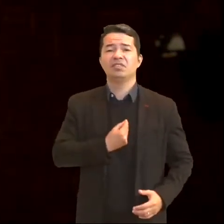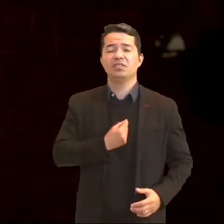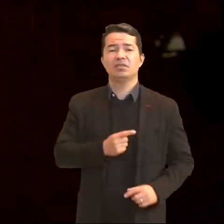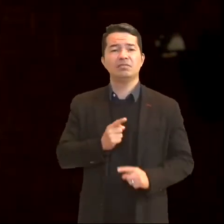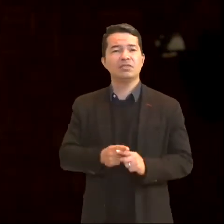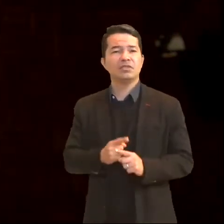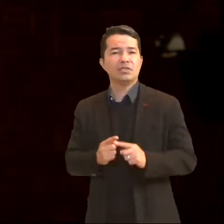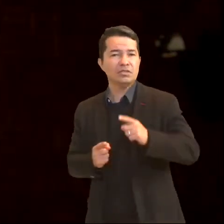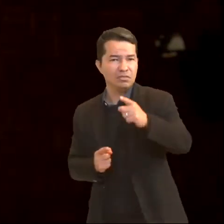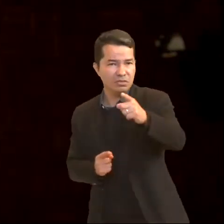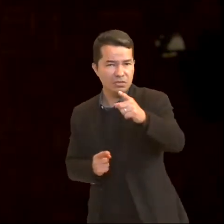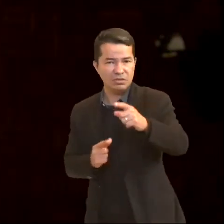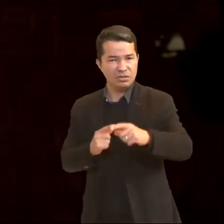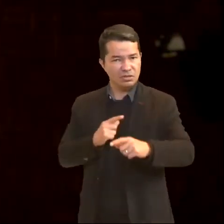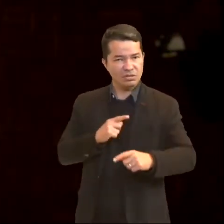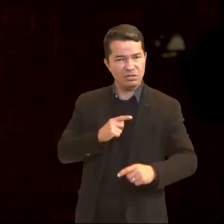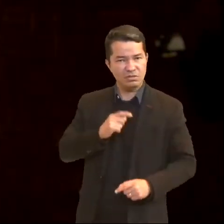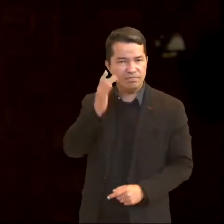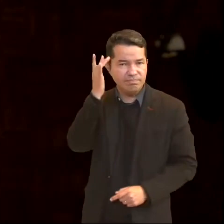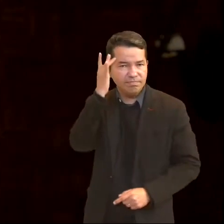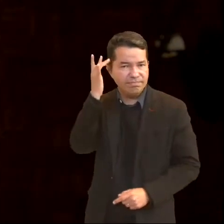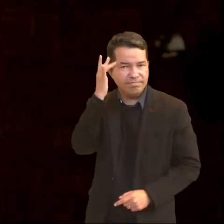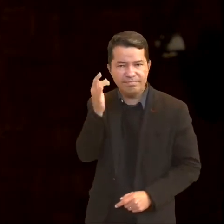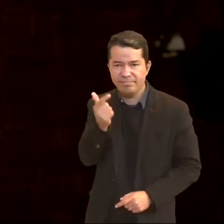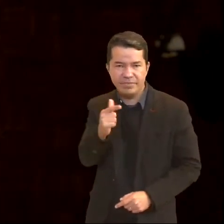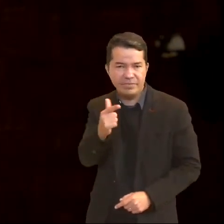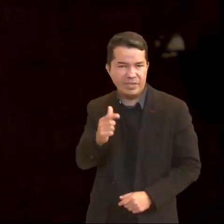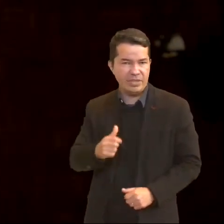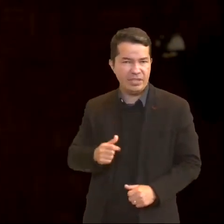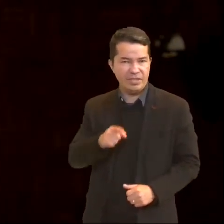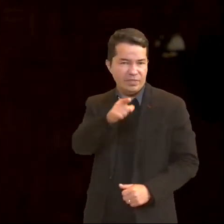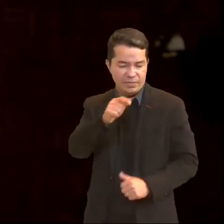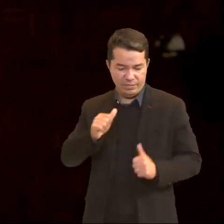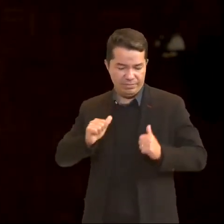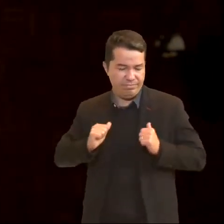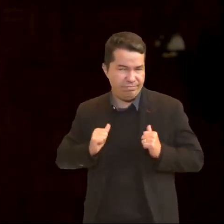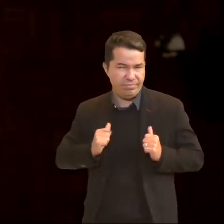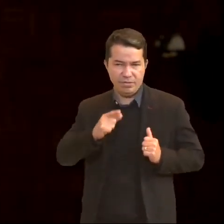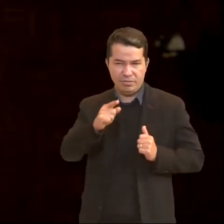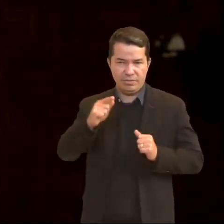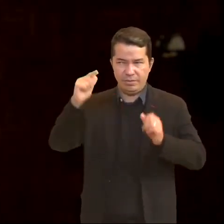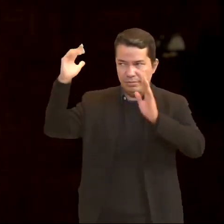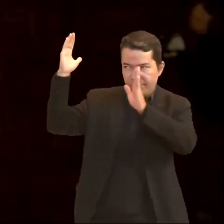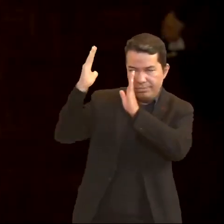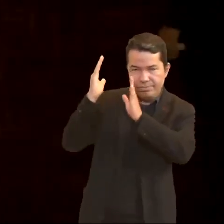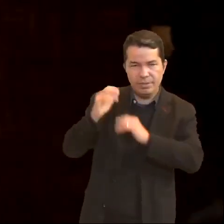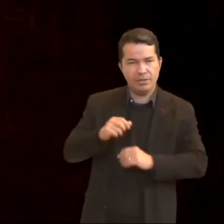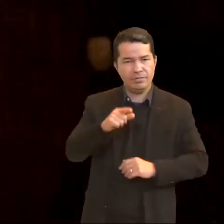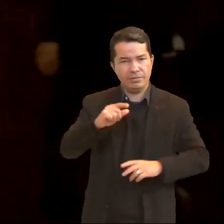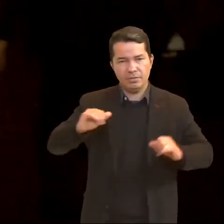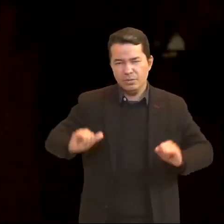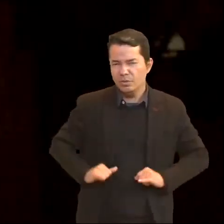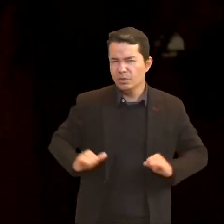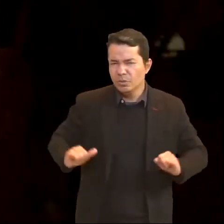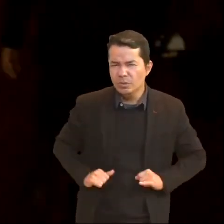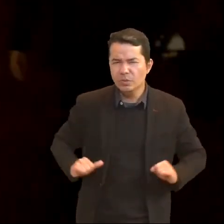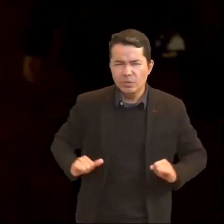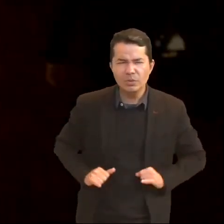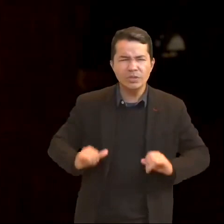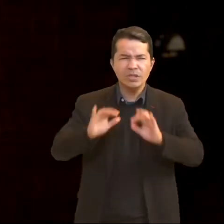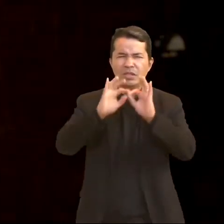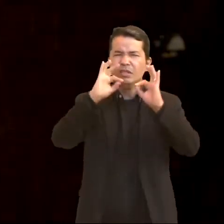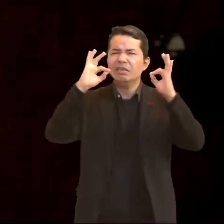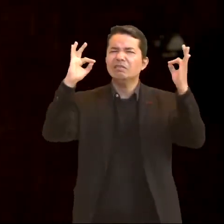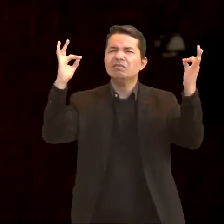imaturo. Você está fugindo da vontade de Deus, está batendo de frente com o Senhor, e não é só você que está sofrendo, toda a família